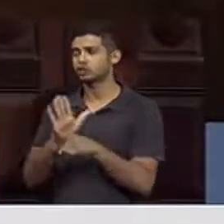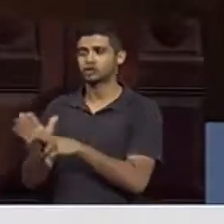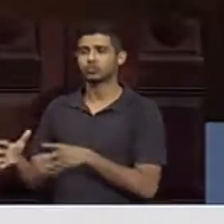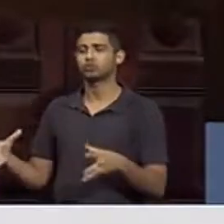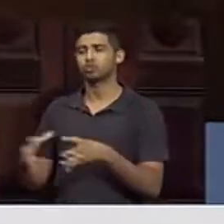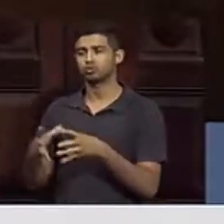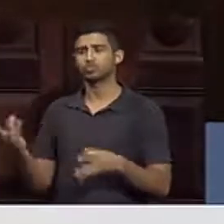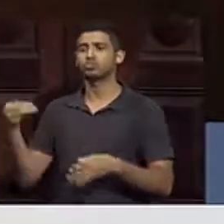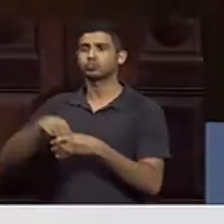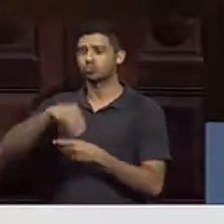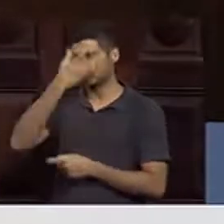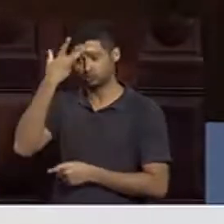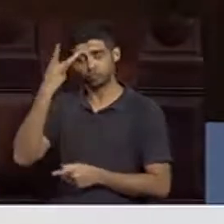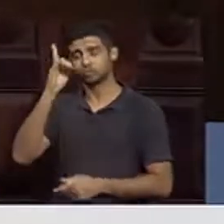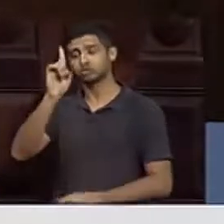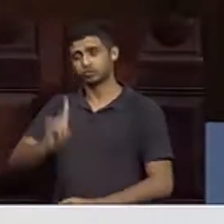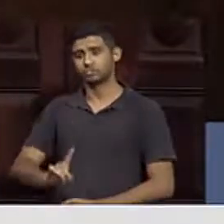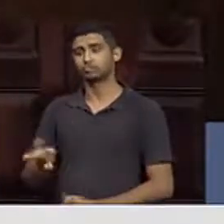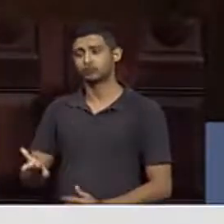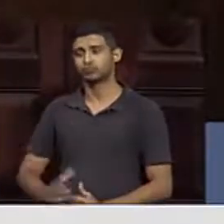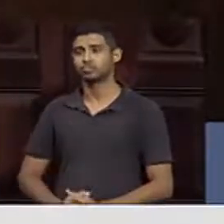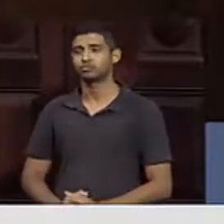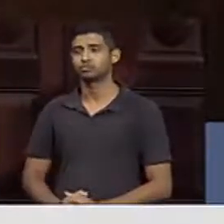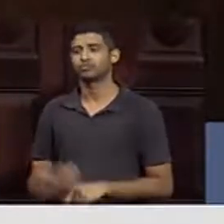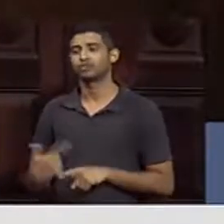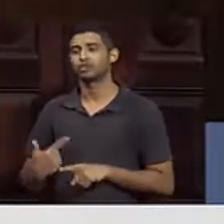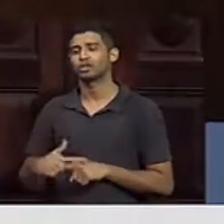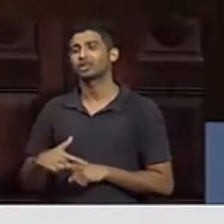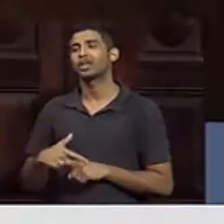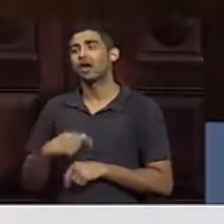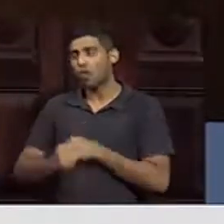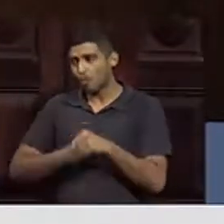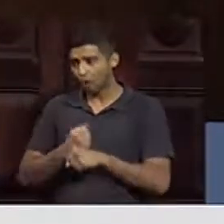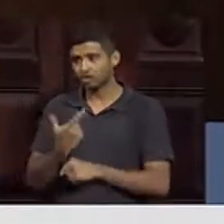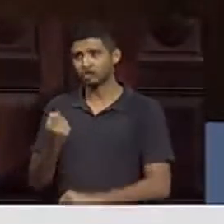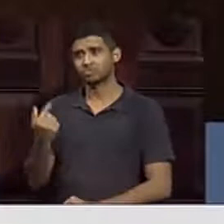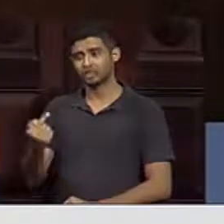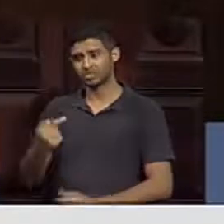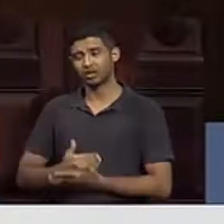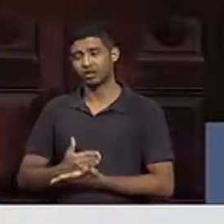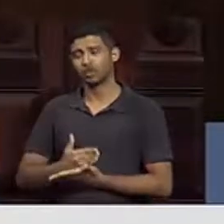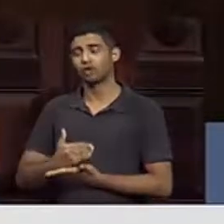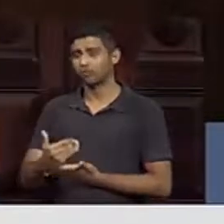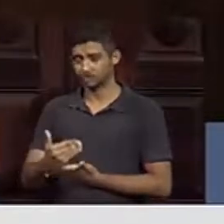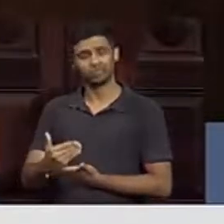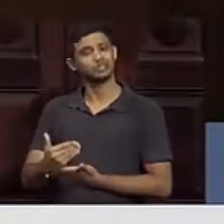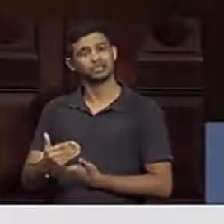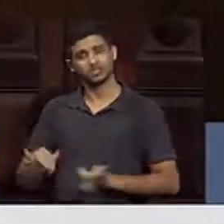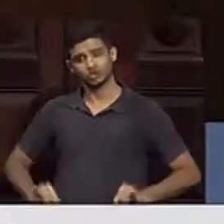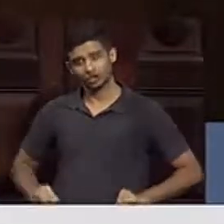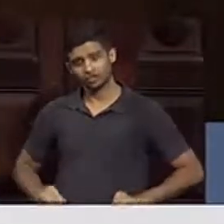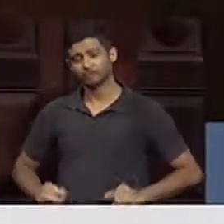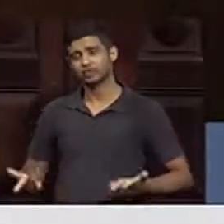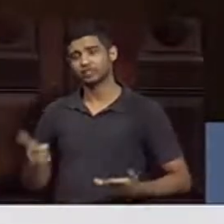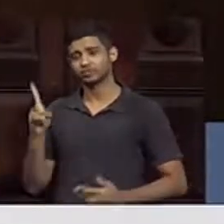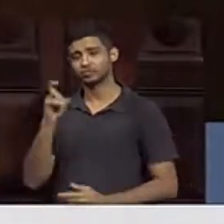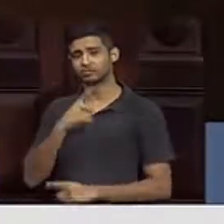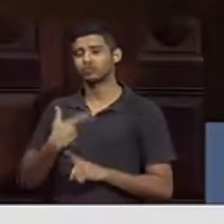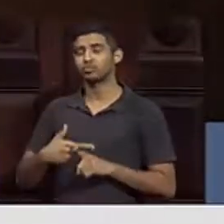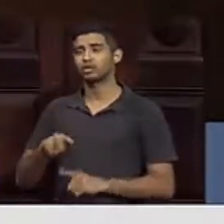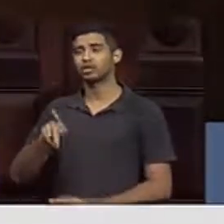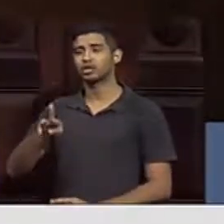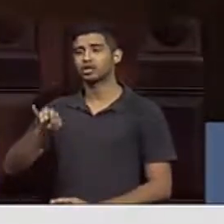do ano letivo que não fosse de sofrimento para essas famílias que confiaram na rede municipal de